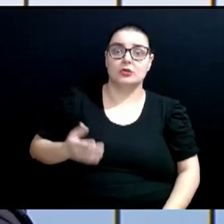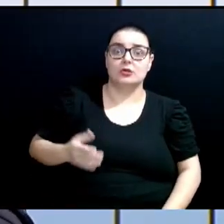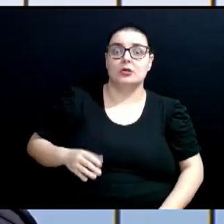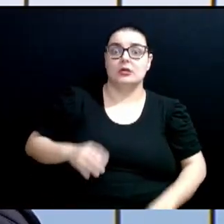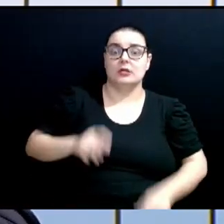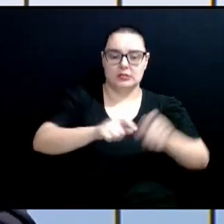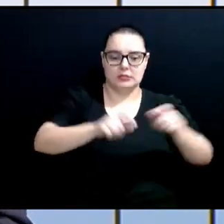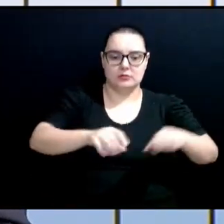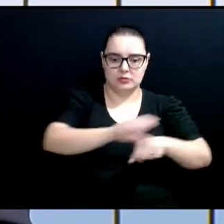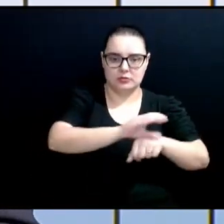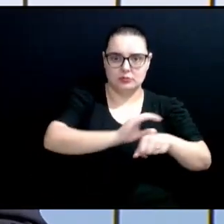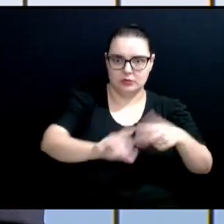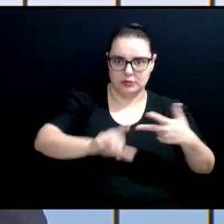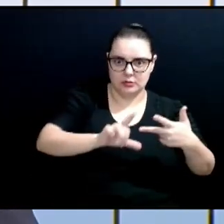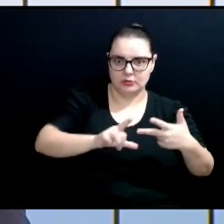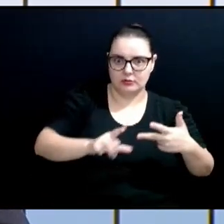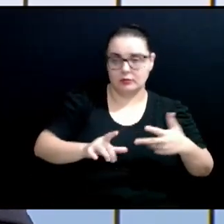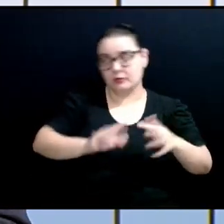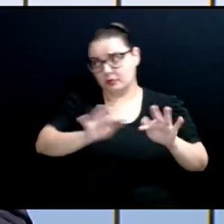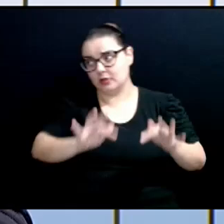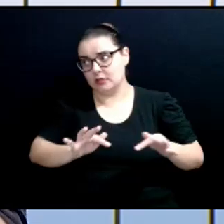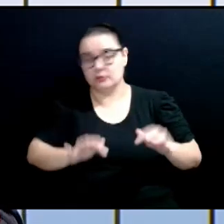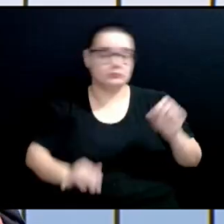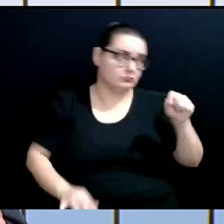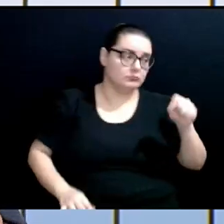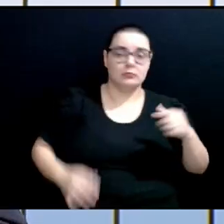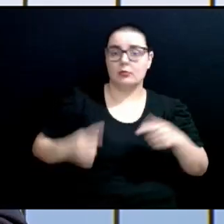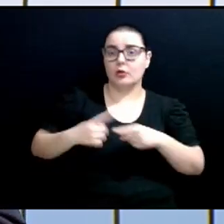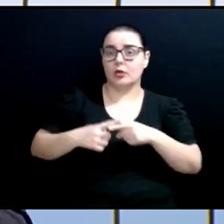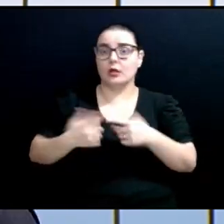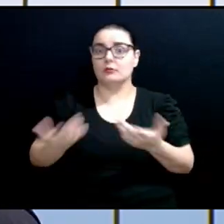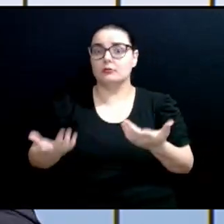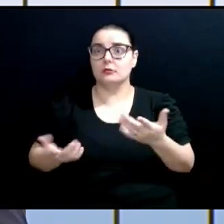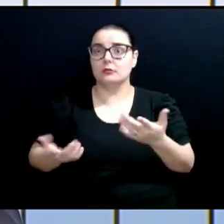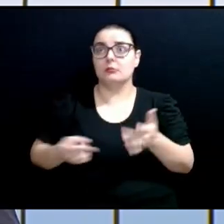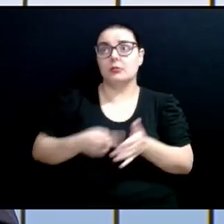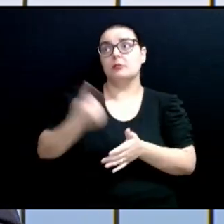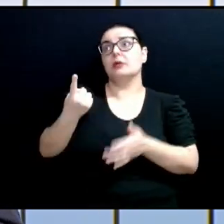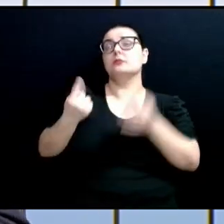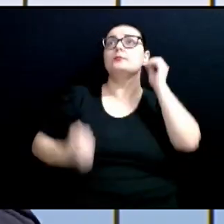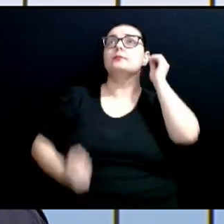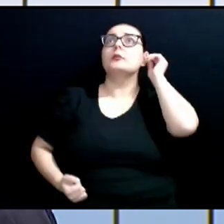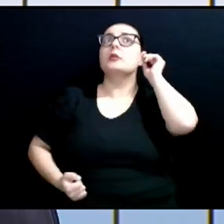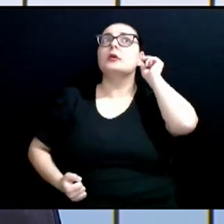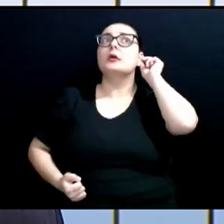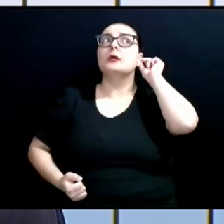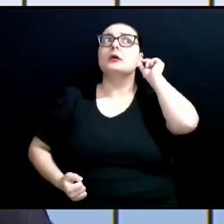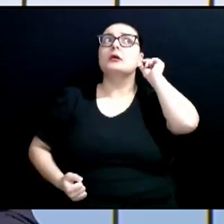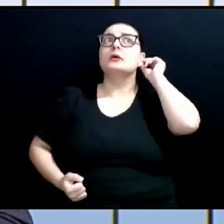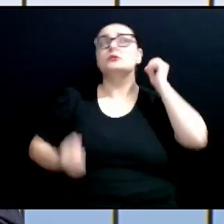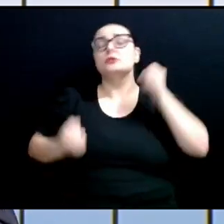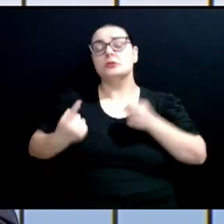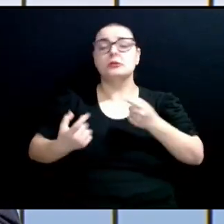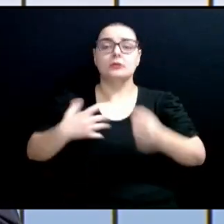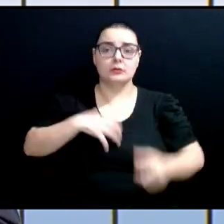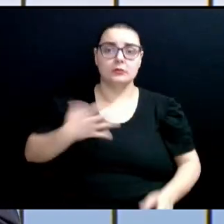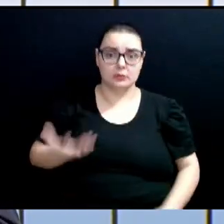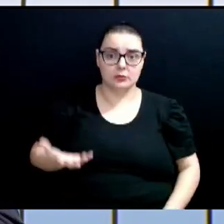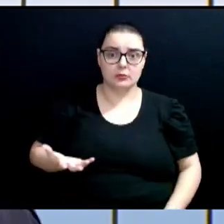feliz. Muito feliz porque, primeiro, que, de certa maneira, ele